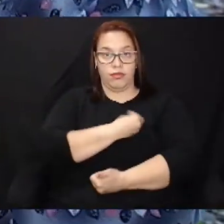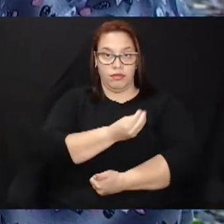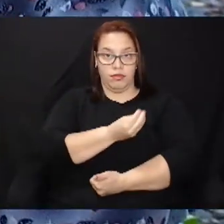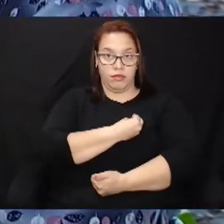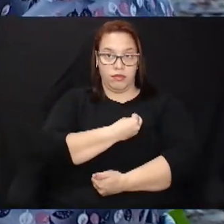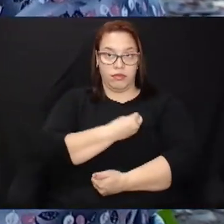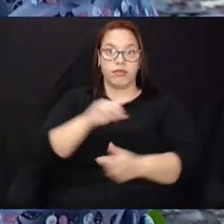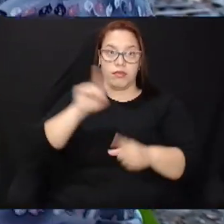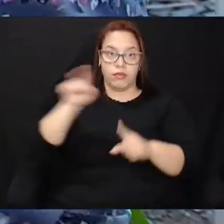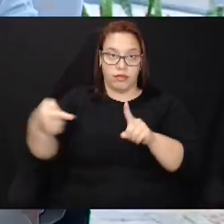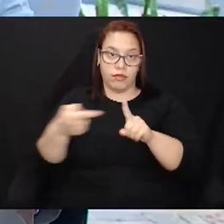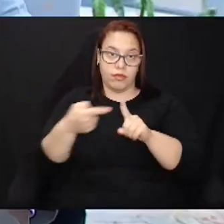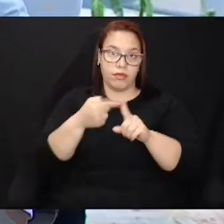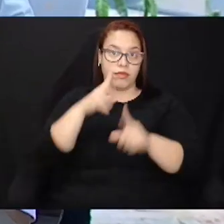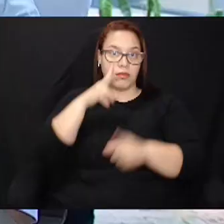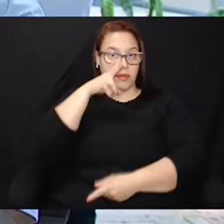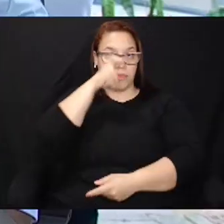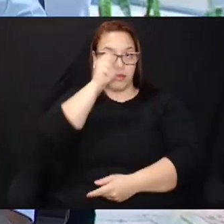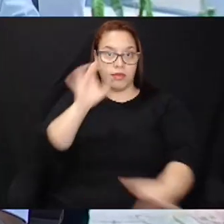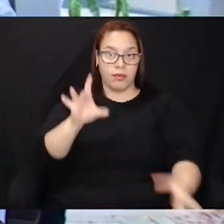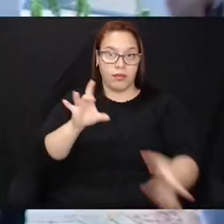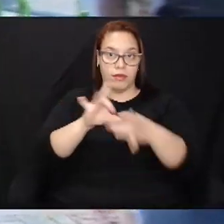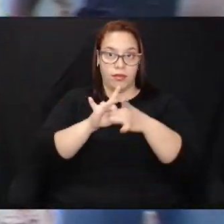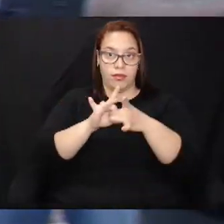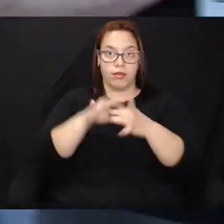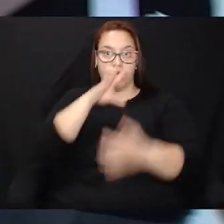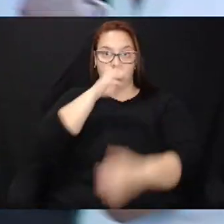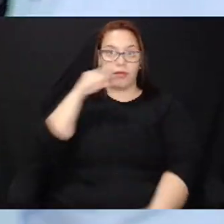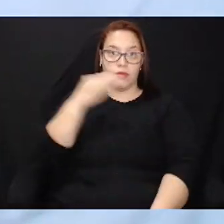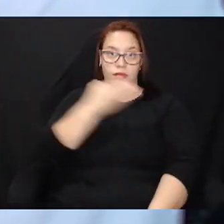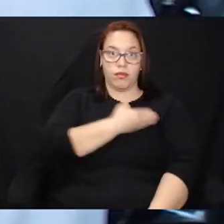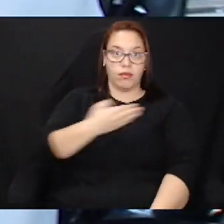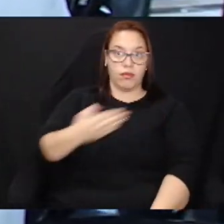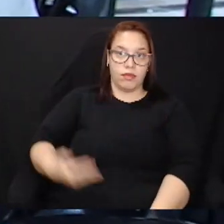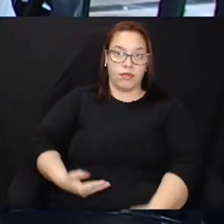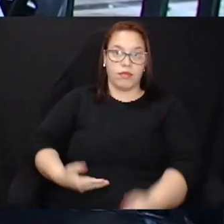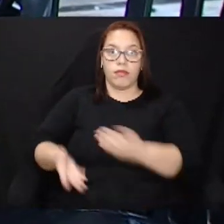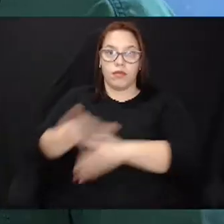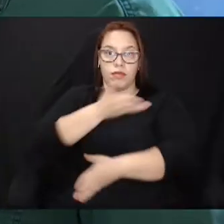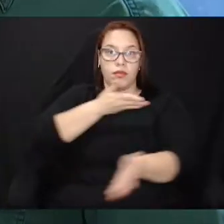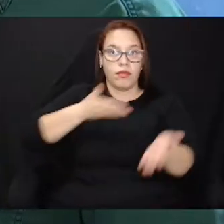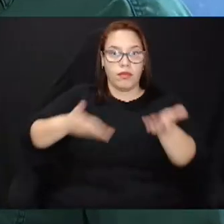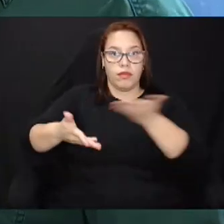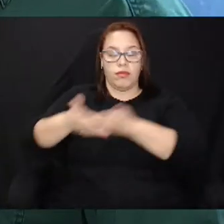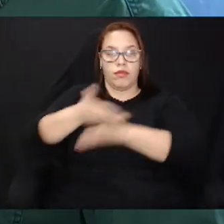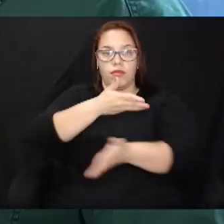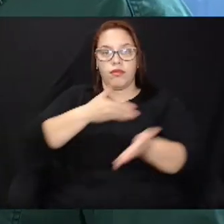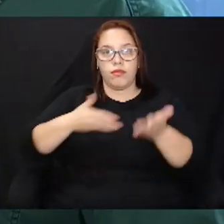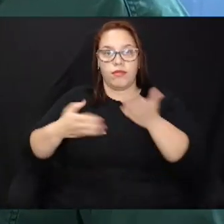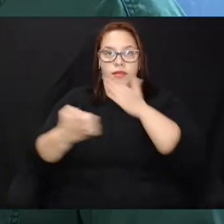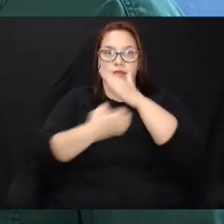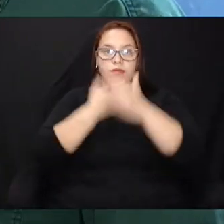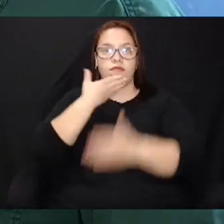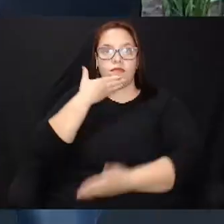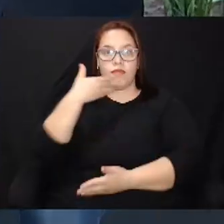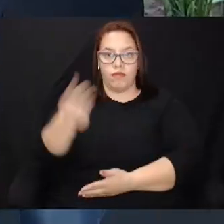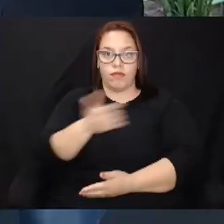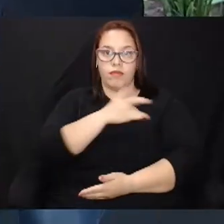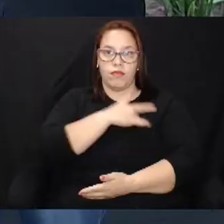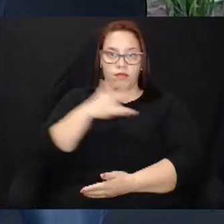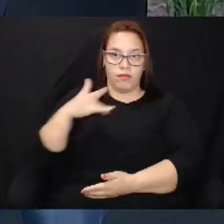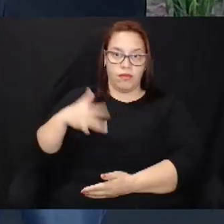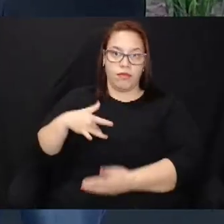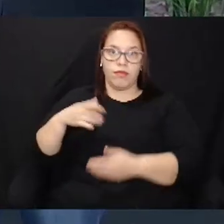de reforçar os vínculos entre os servidores e proporcionar um clima organizacional cada vez mais saudável e positivo